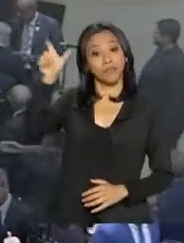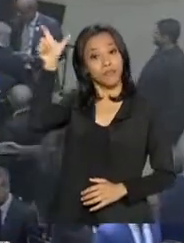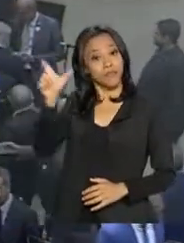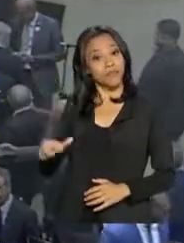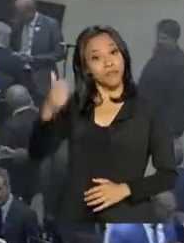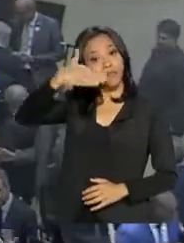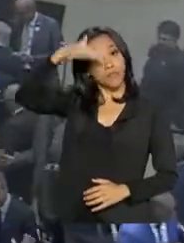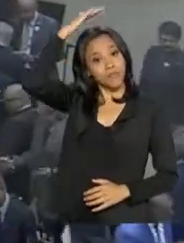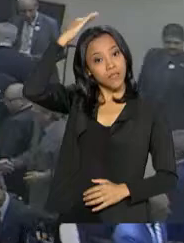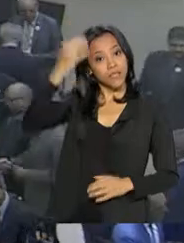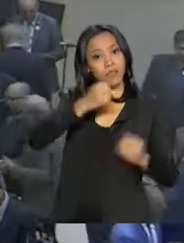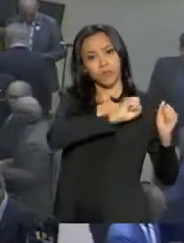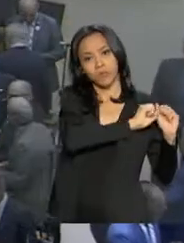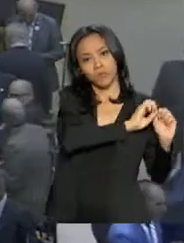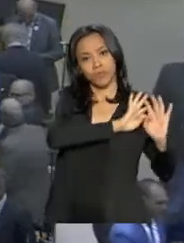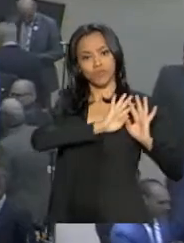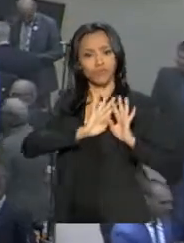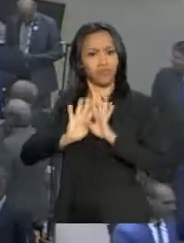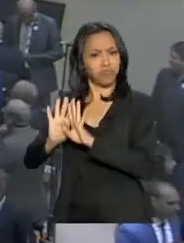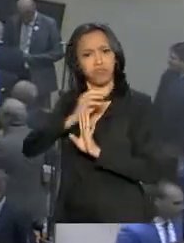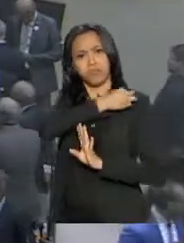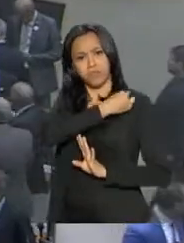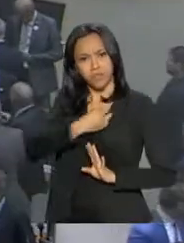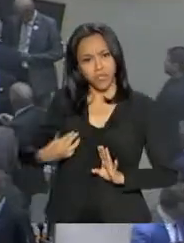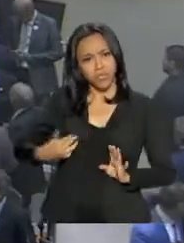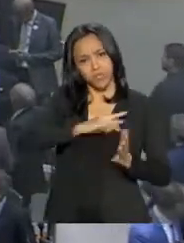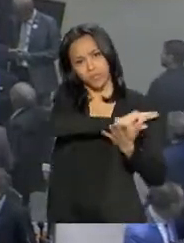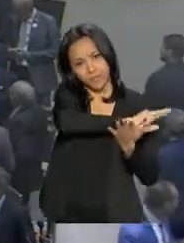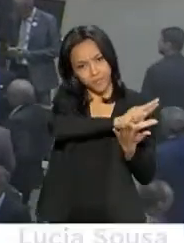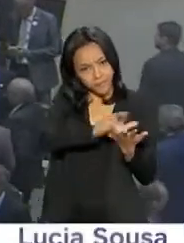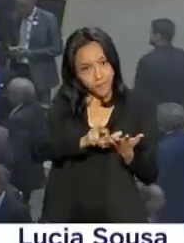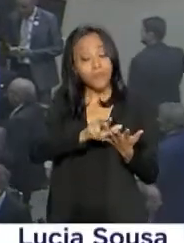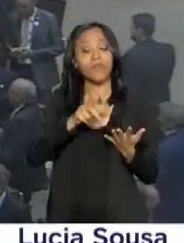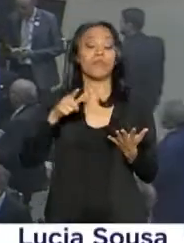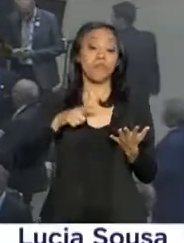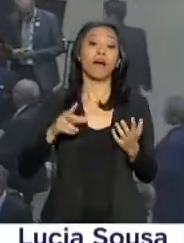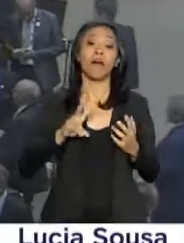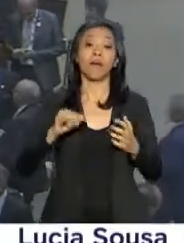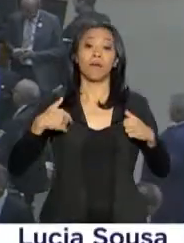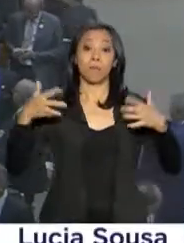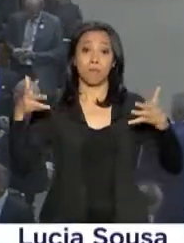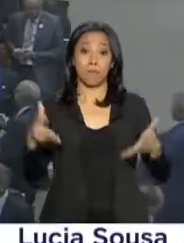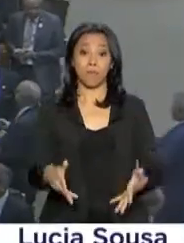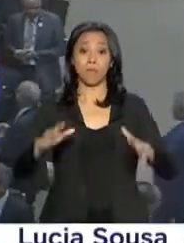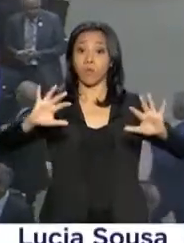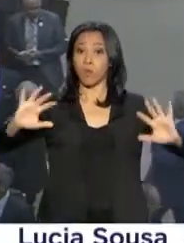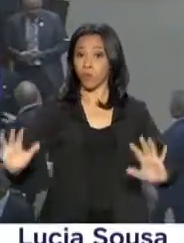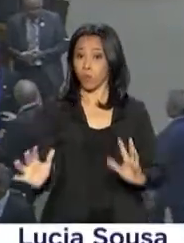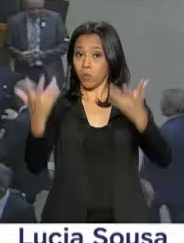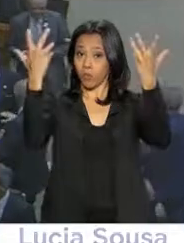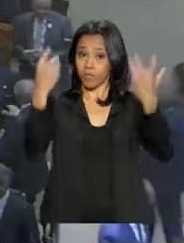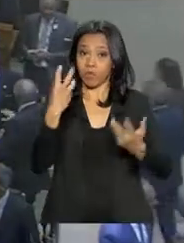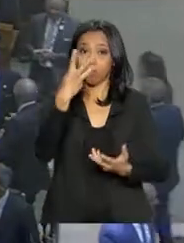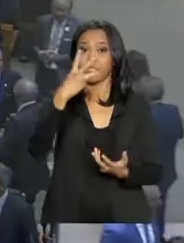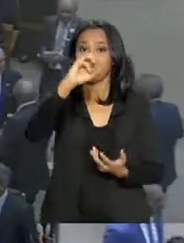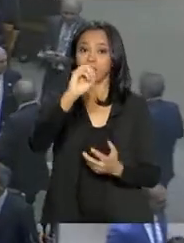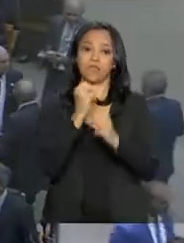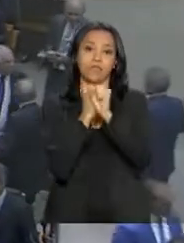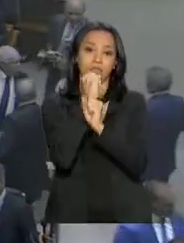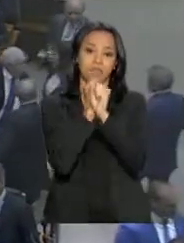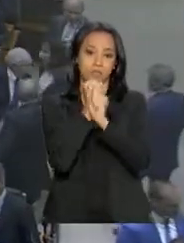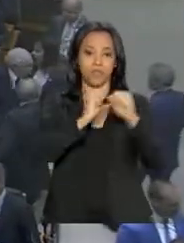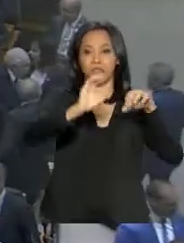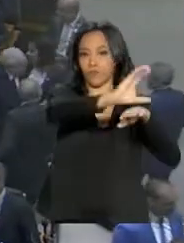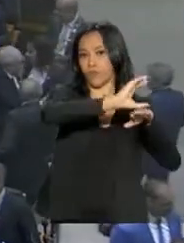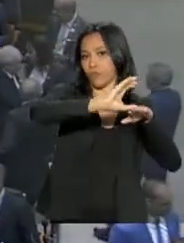ministros e de outras autoridades, participa da sessão solene em comemoração aos 30 anos da Constituição Federal.